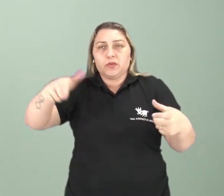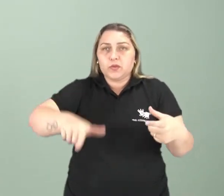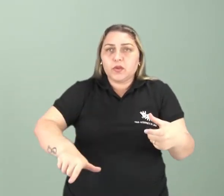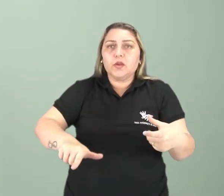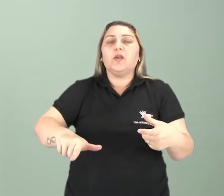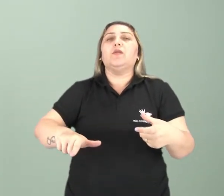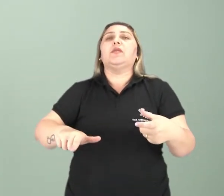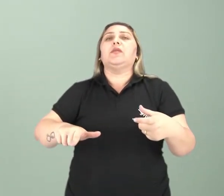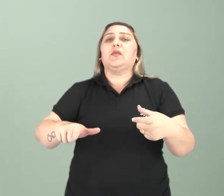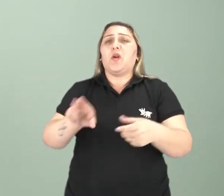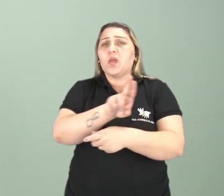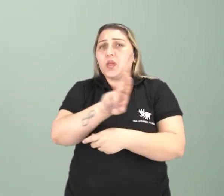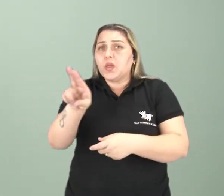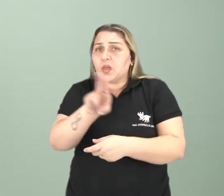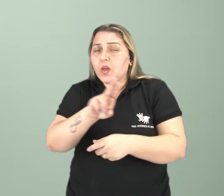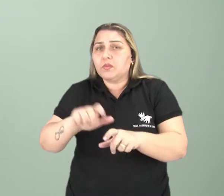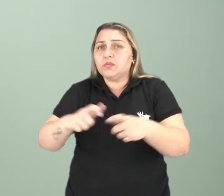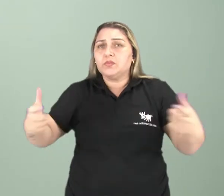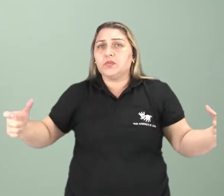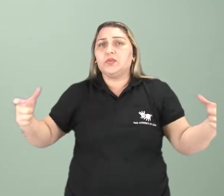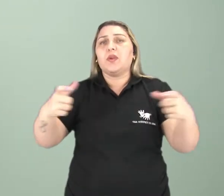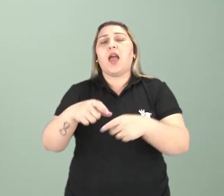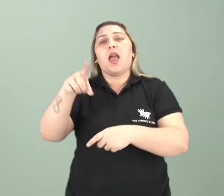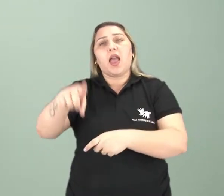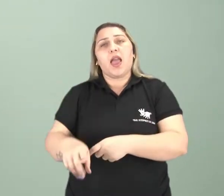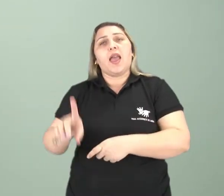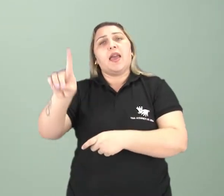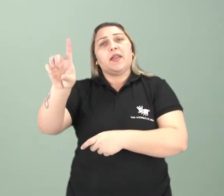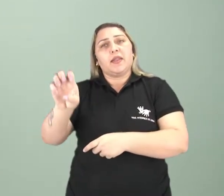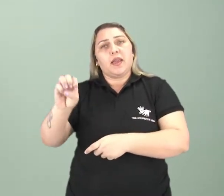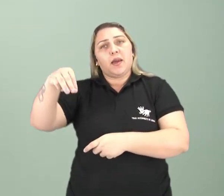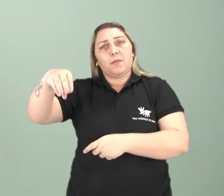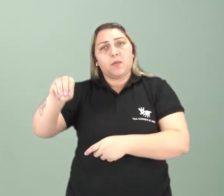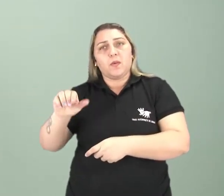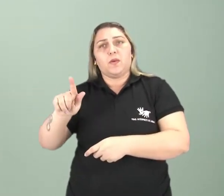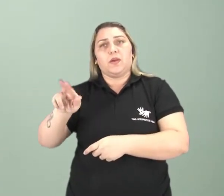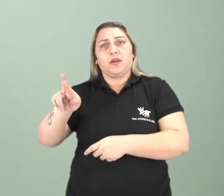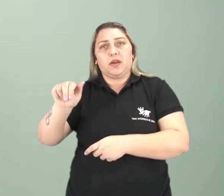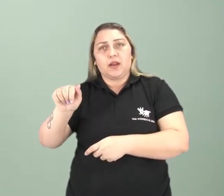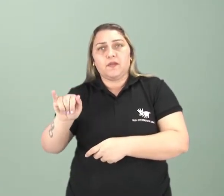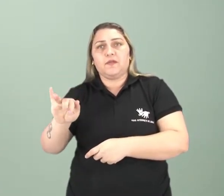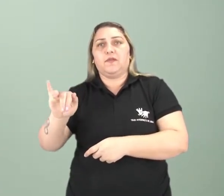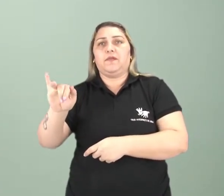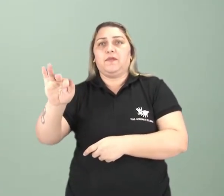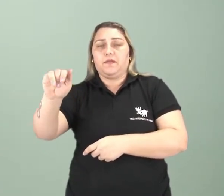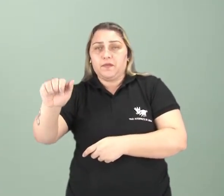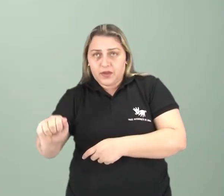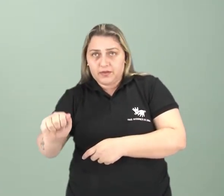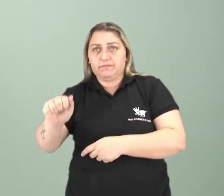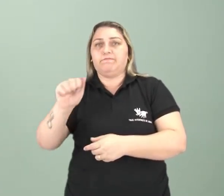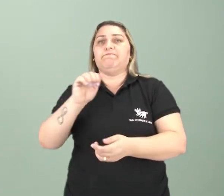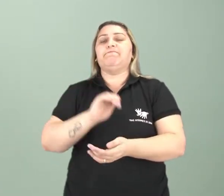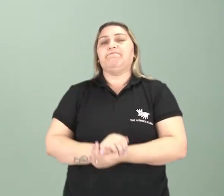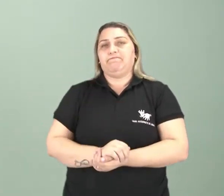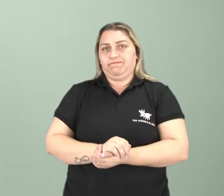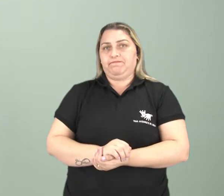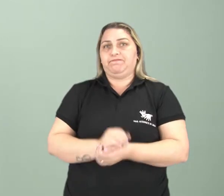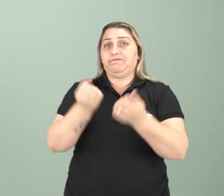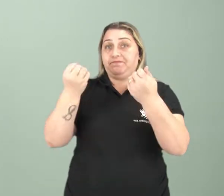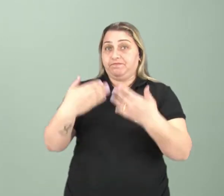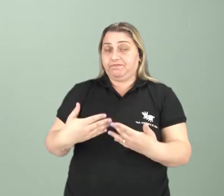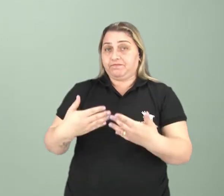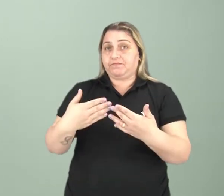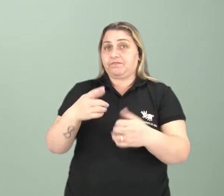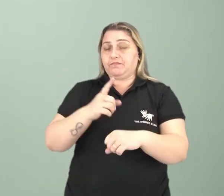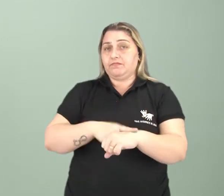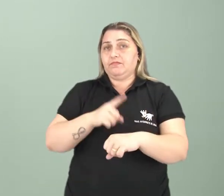novamente, e esse fenômeno de expansão e de retração é digno de ser estudado também e de ser compreendido. E a geografia ela dedica um pouco